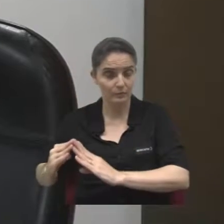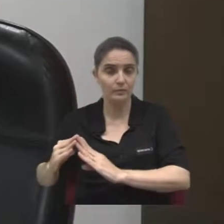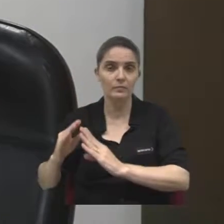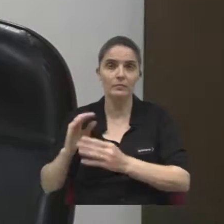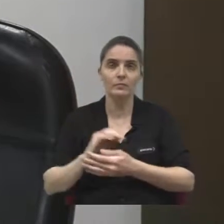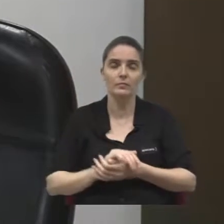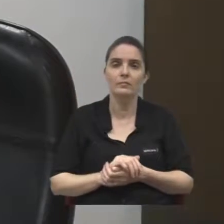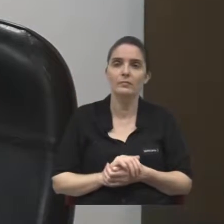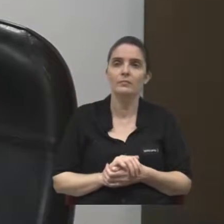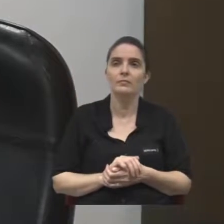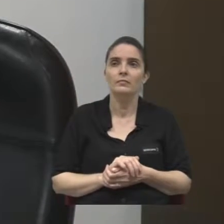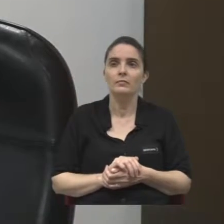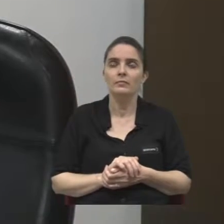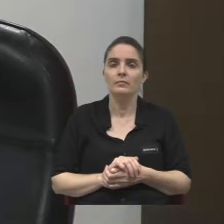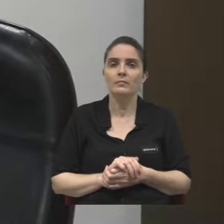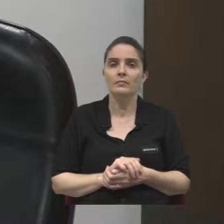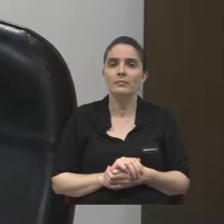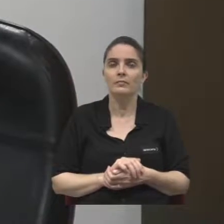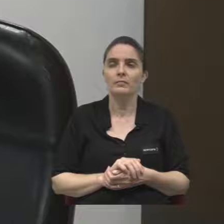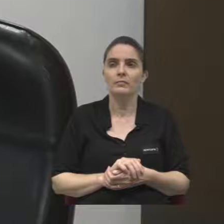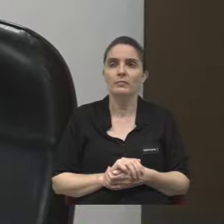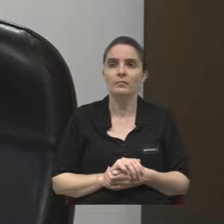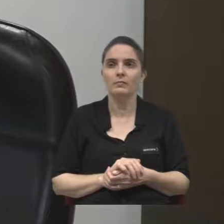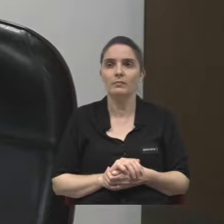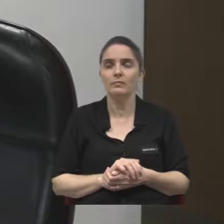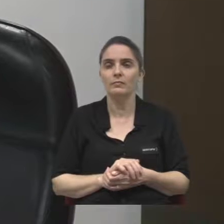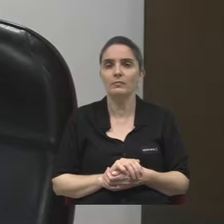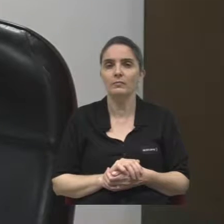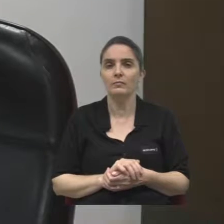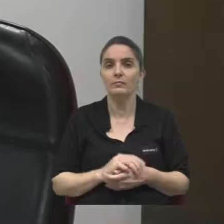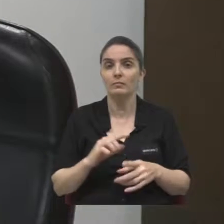Terra, mas são pessoas.